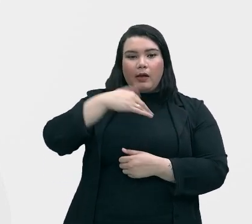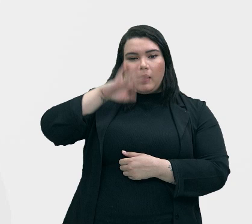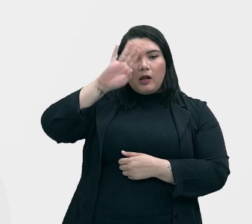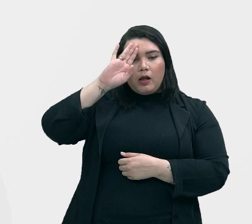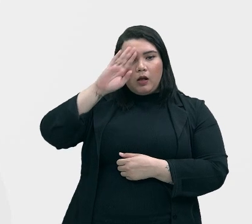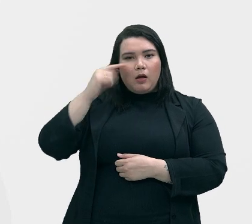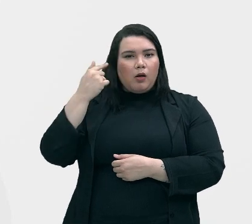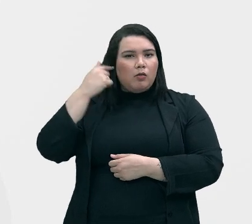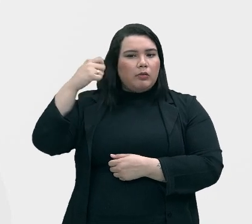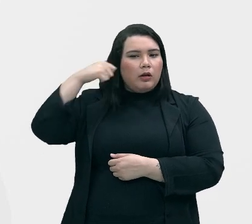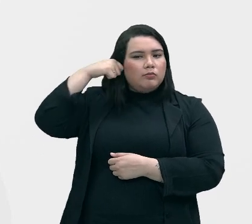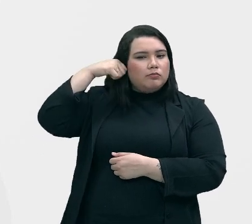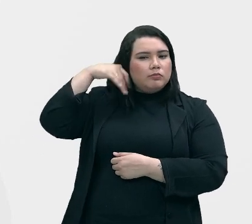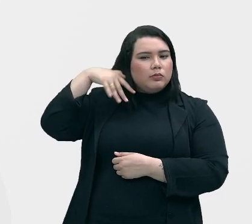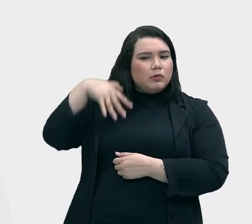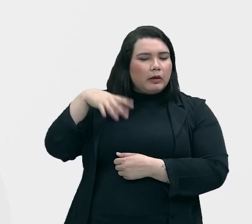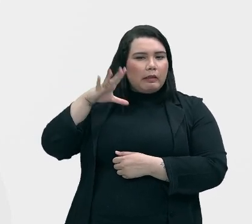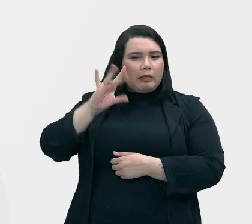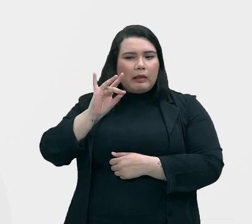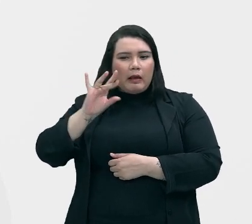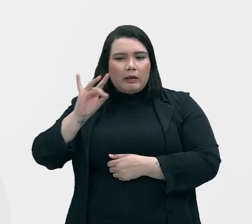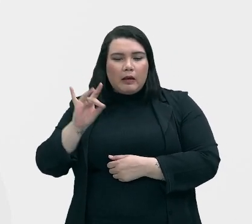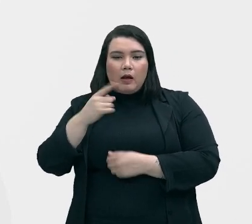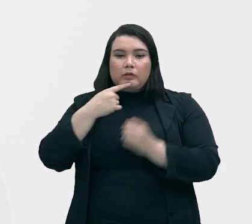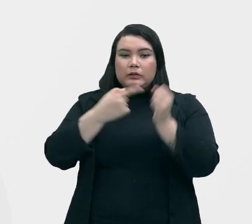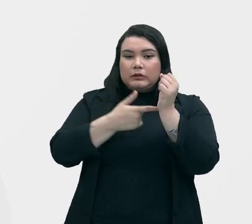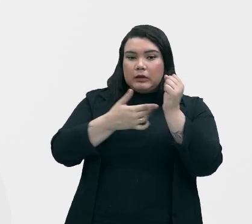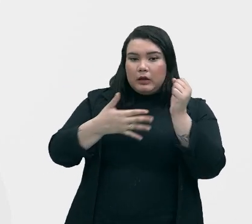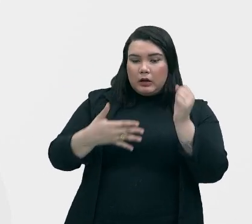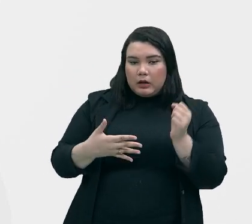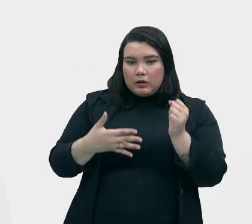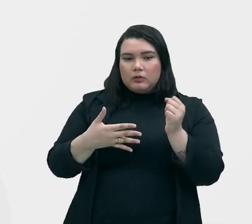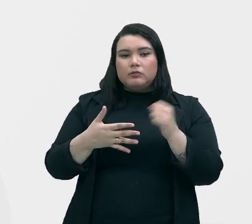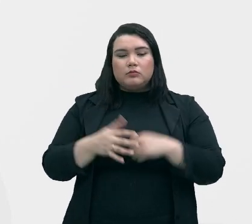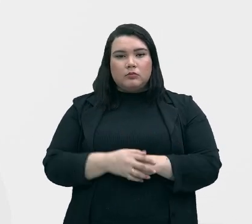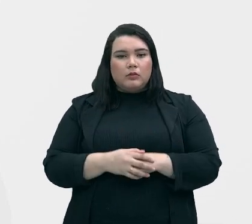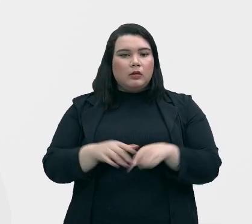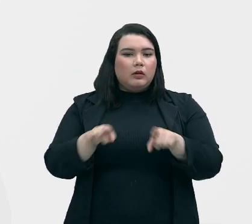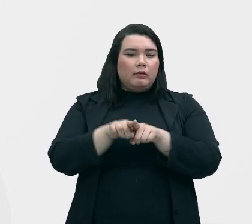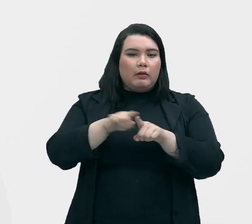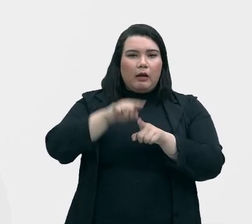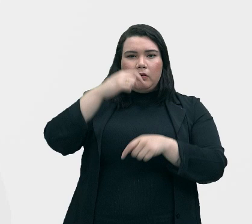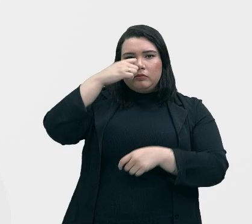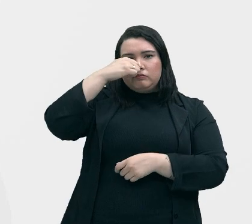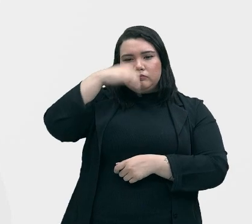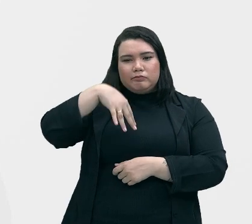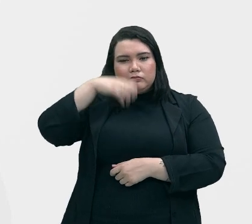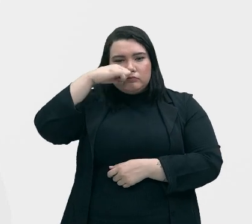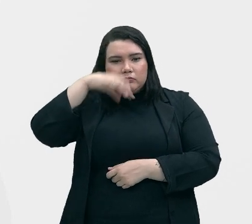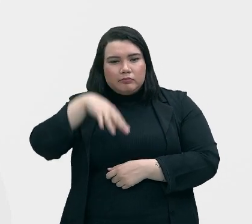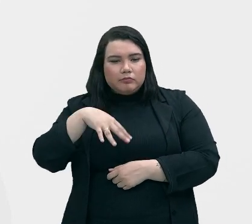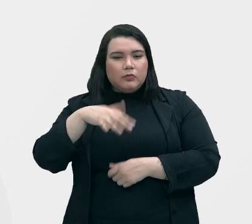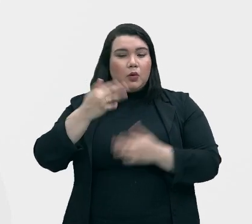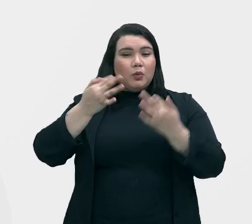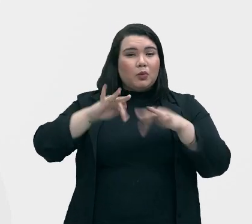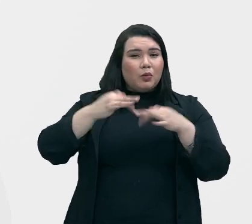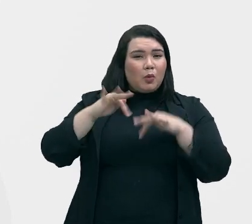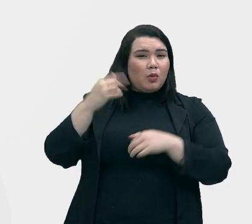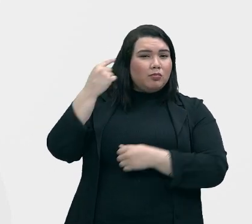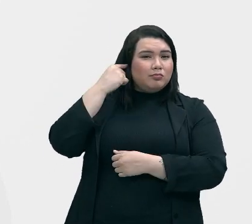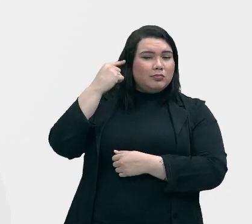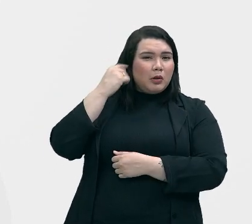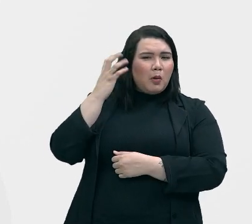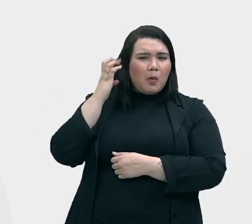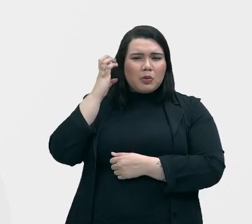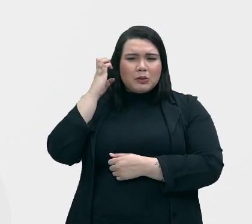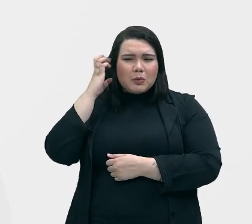febre, secreção no ouvido, cera ou sangue, congestão ou secreção nasal, dor e coceira no